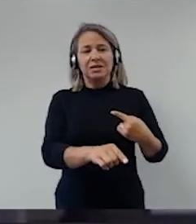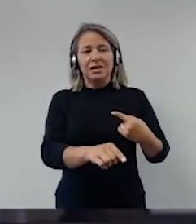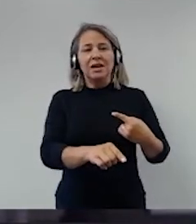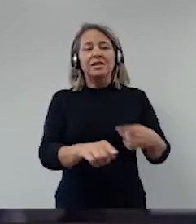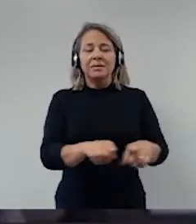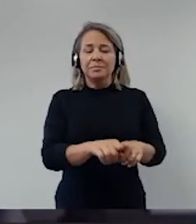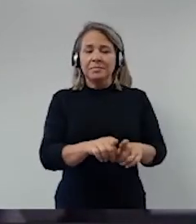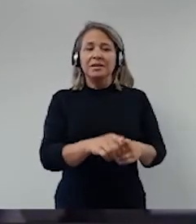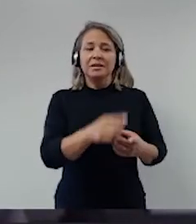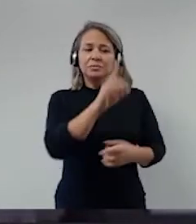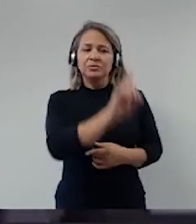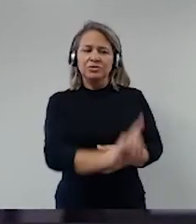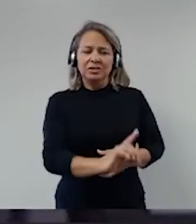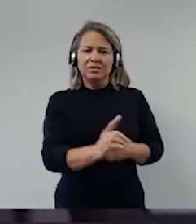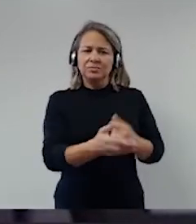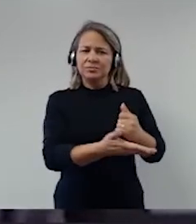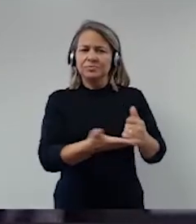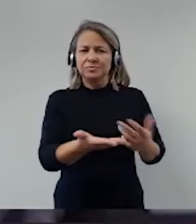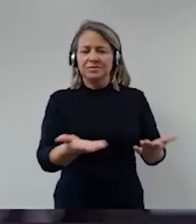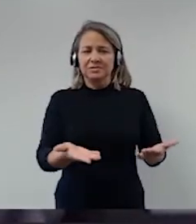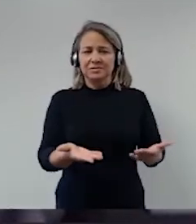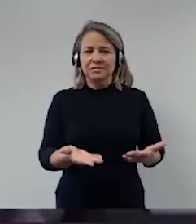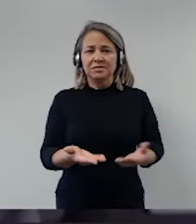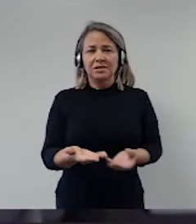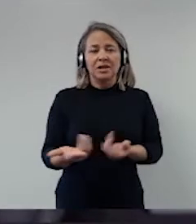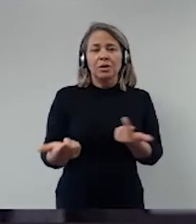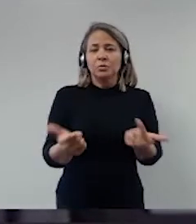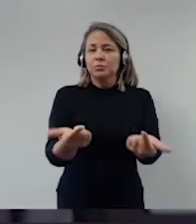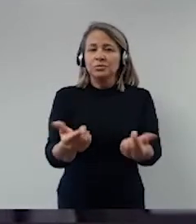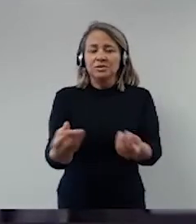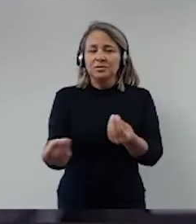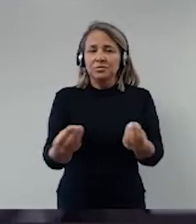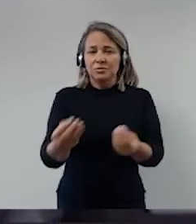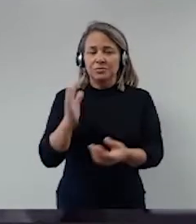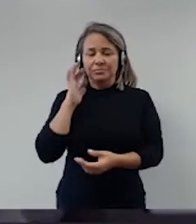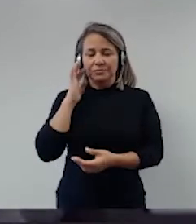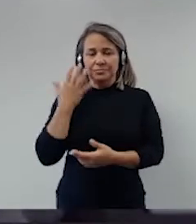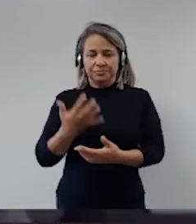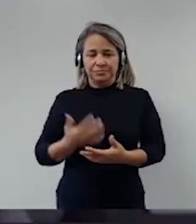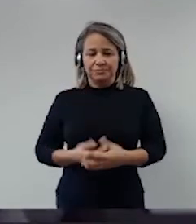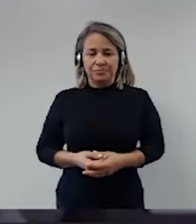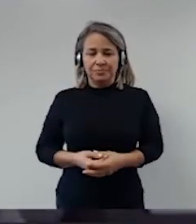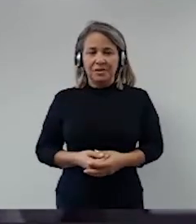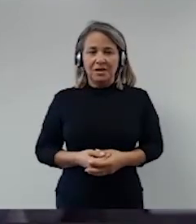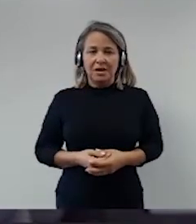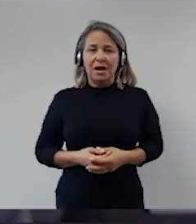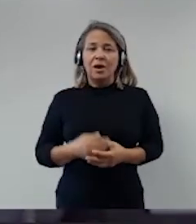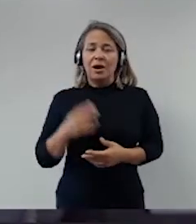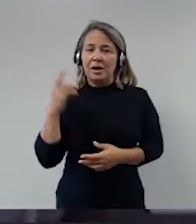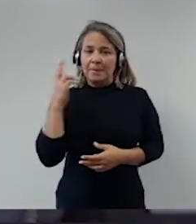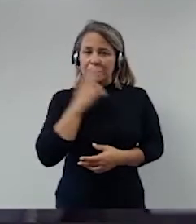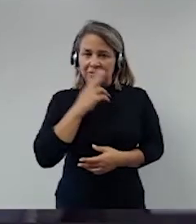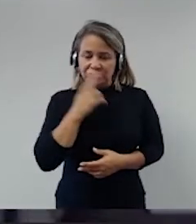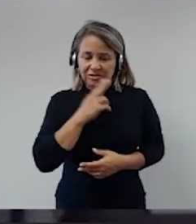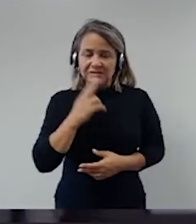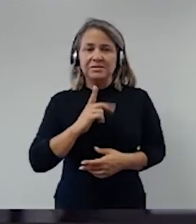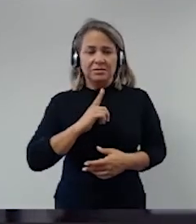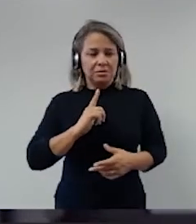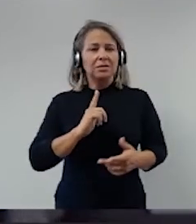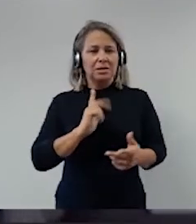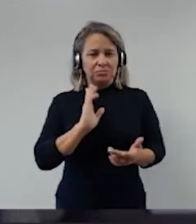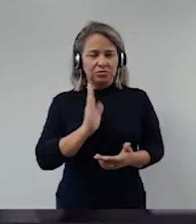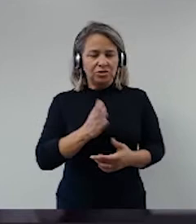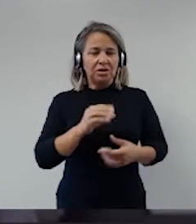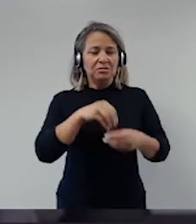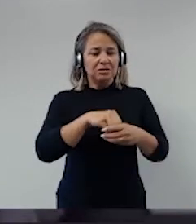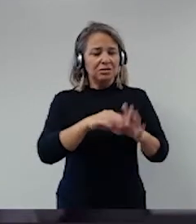direitos fundamentais que os textos trazem. Não há estado de exceção. O estado de emergência, ele existe e está previsto